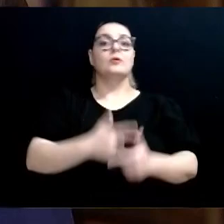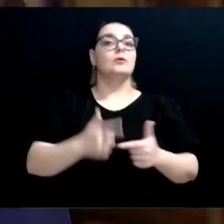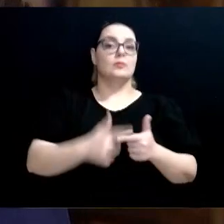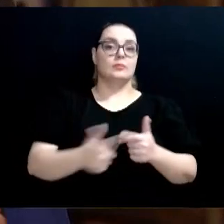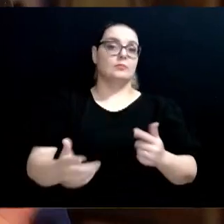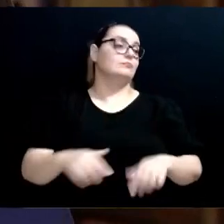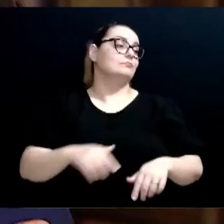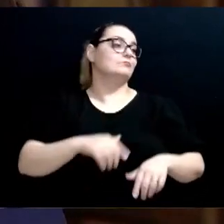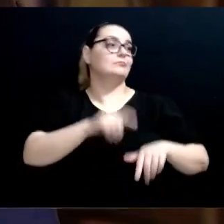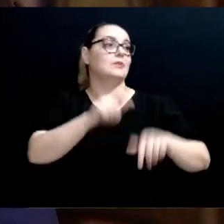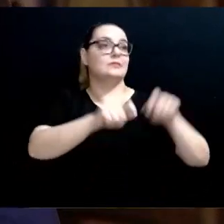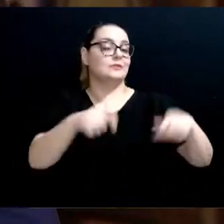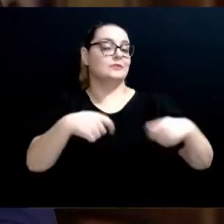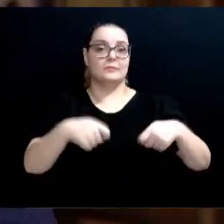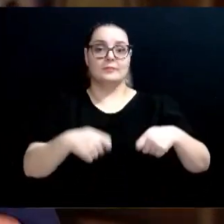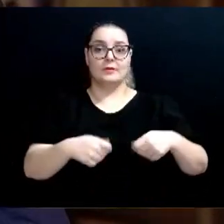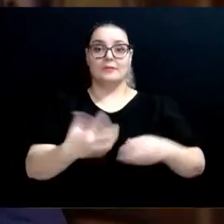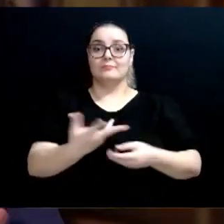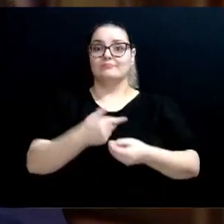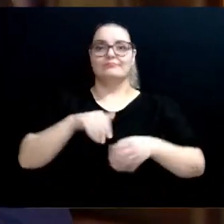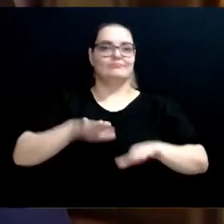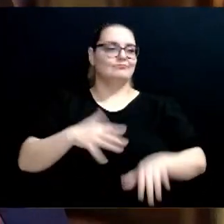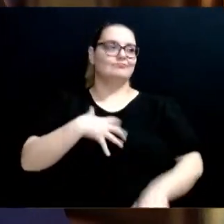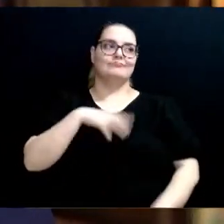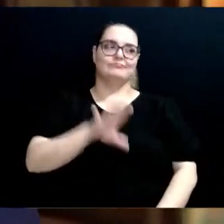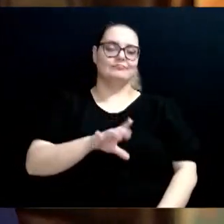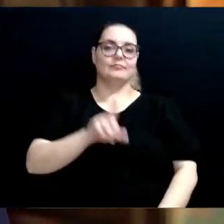fala o quê? Acha a dor do mercado e